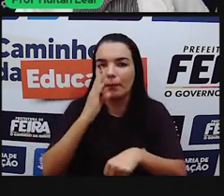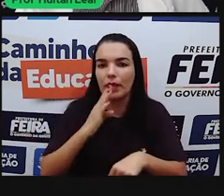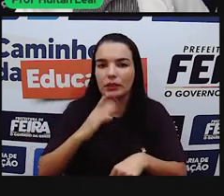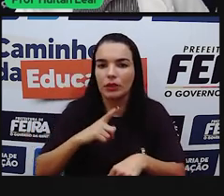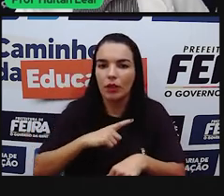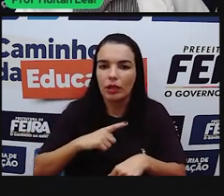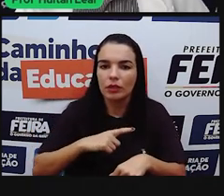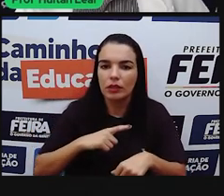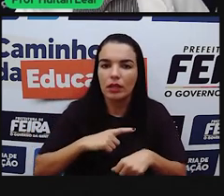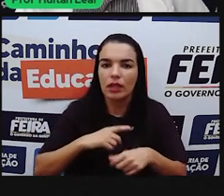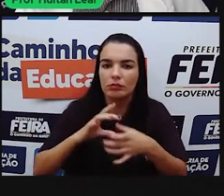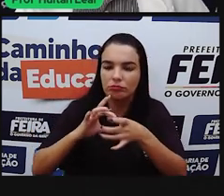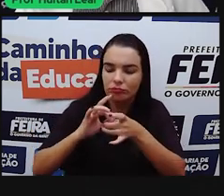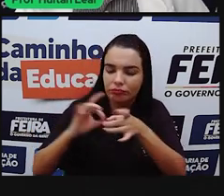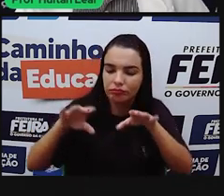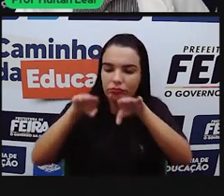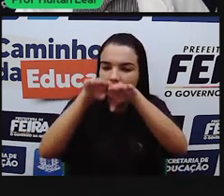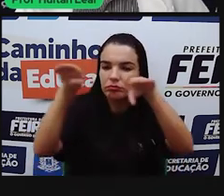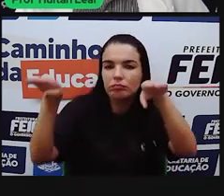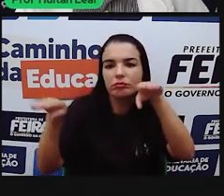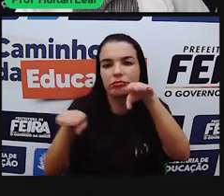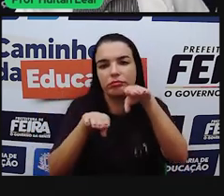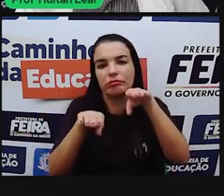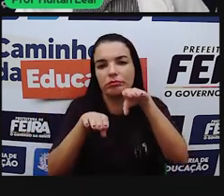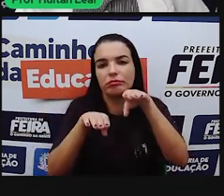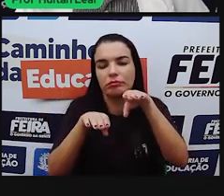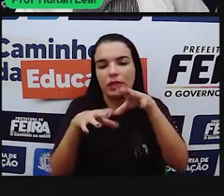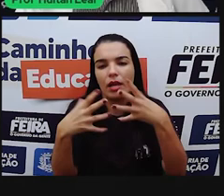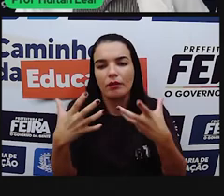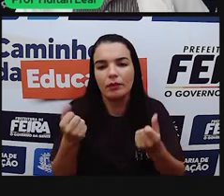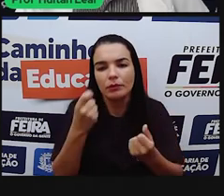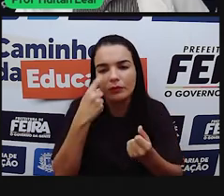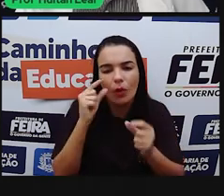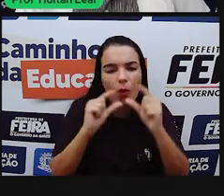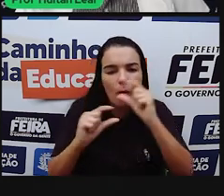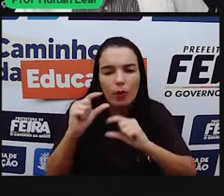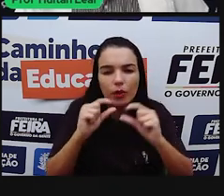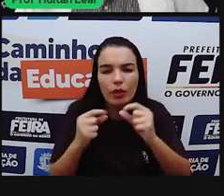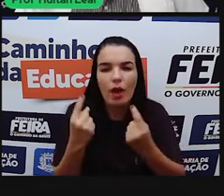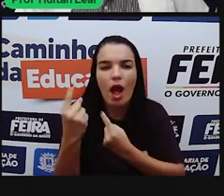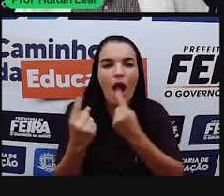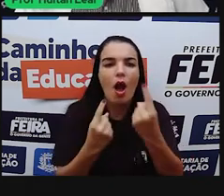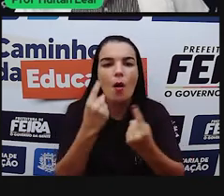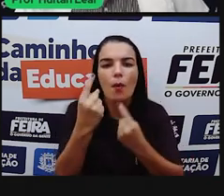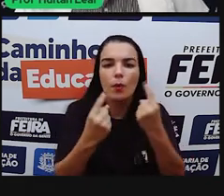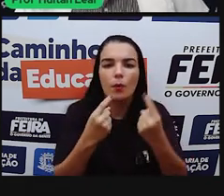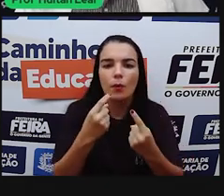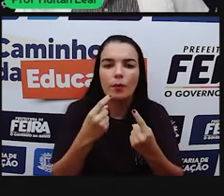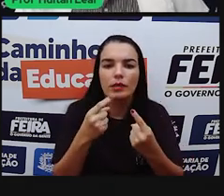Então, vamos ver aqui, né, um pouquinho, alguns